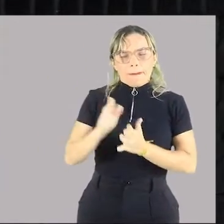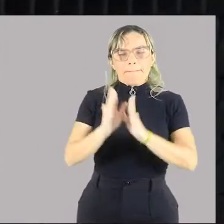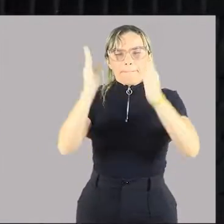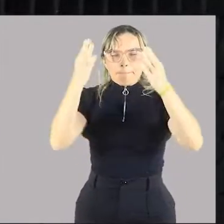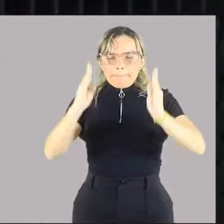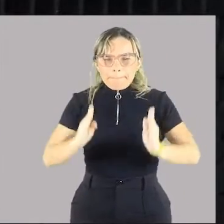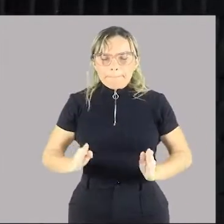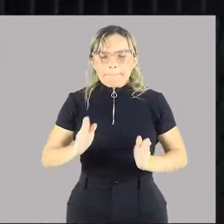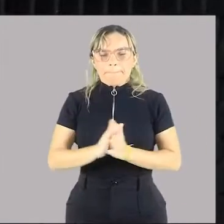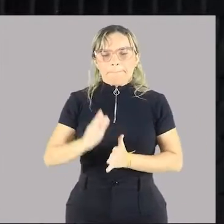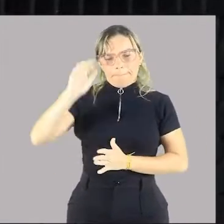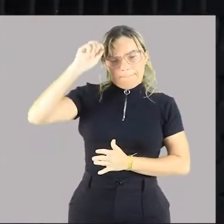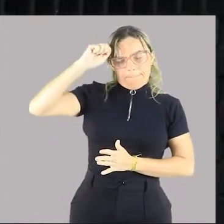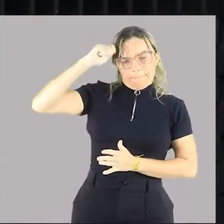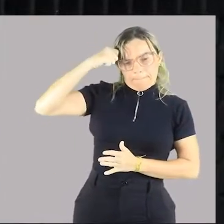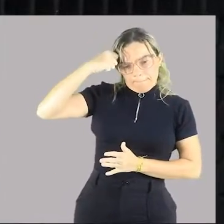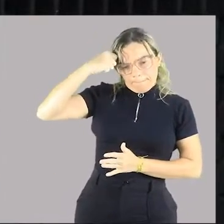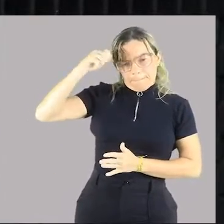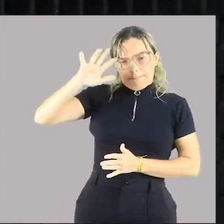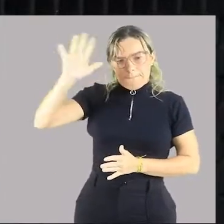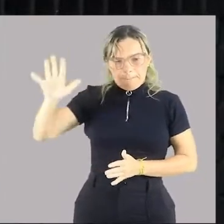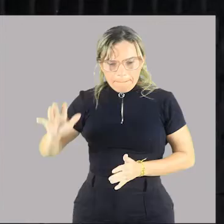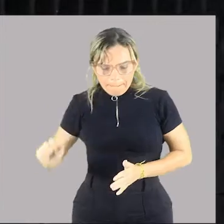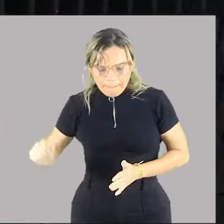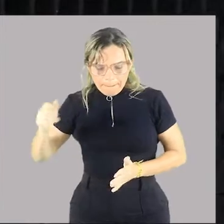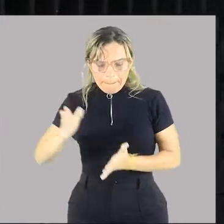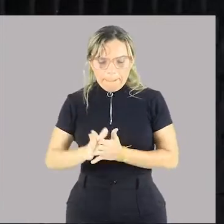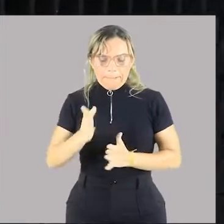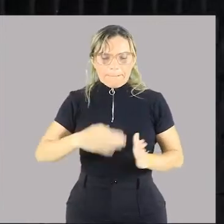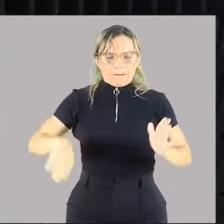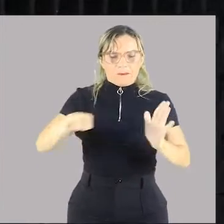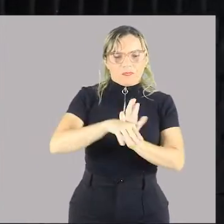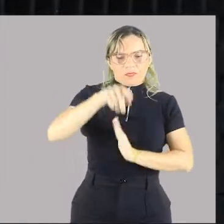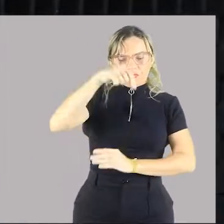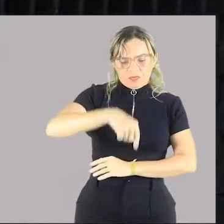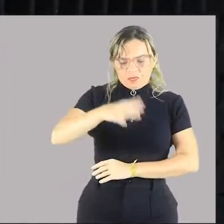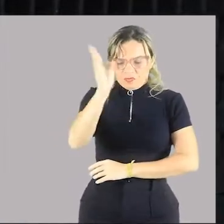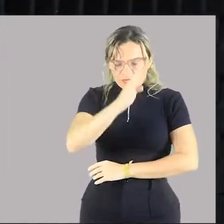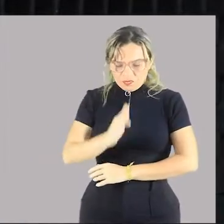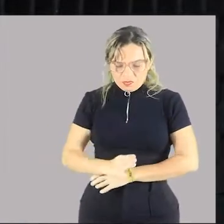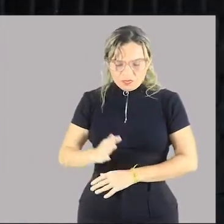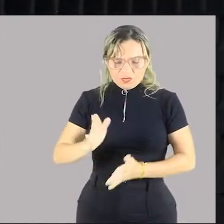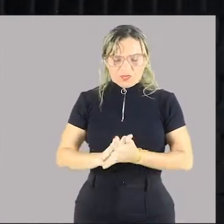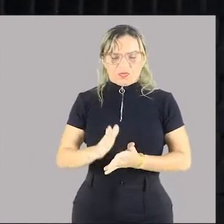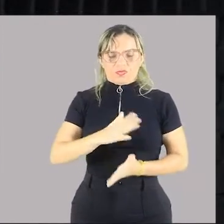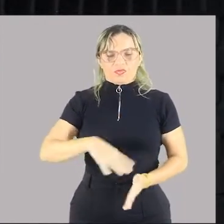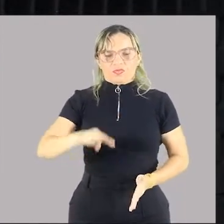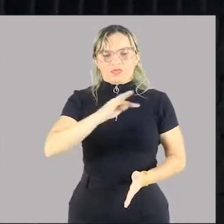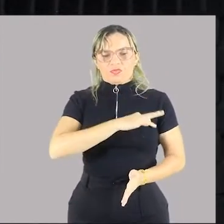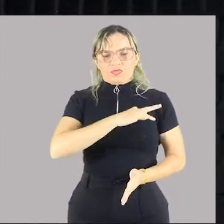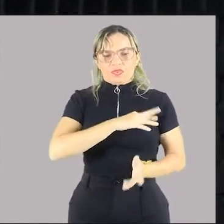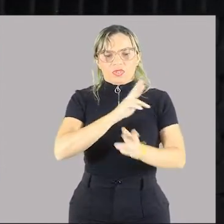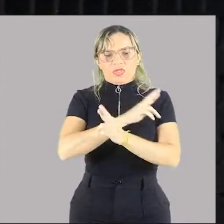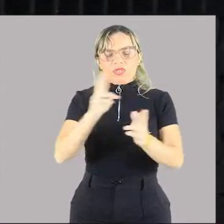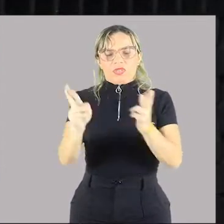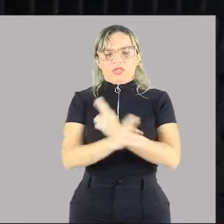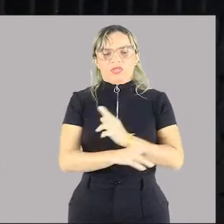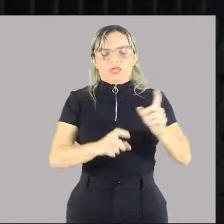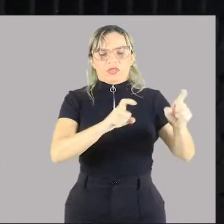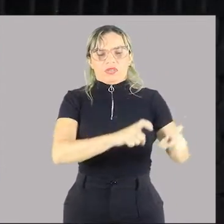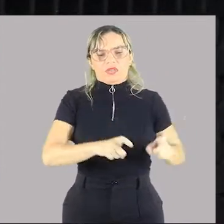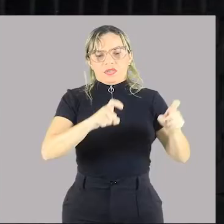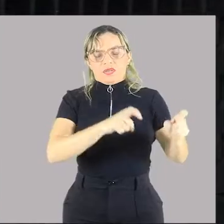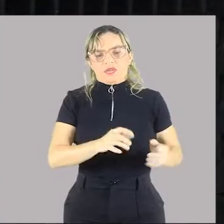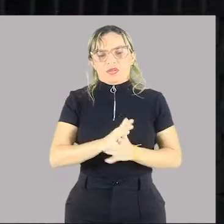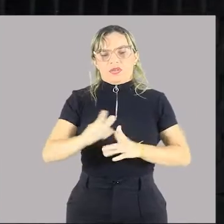que esse negro africano está vindo por conta de uma competência técnica no que diz respeito às atividades agrícolas, que ele irá,